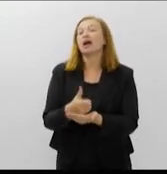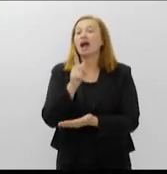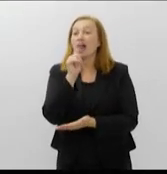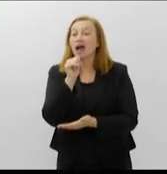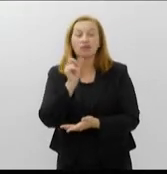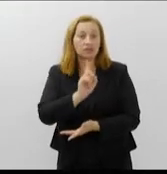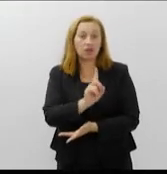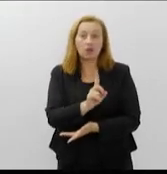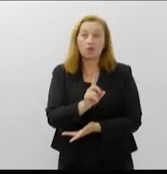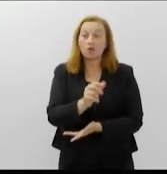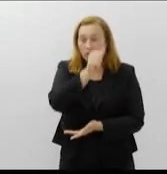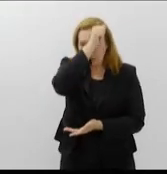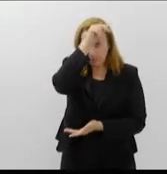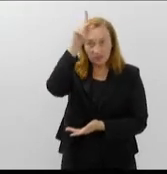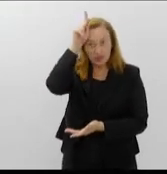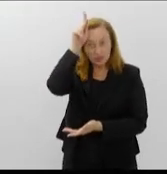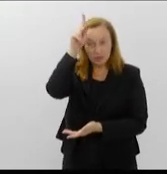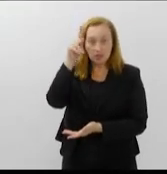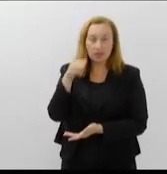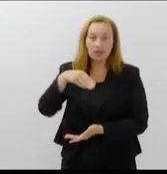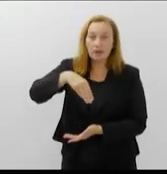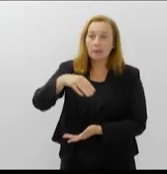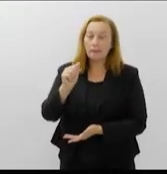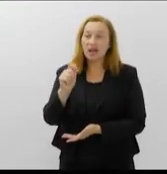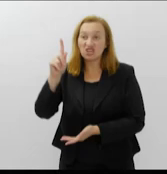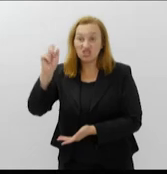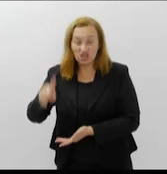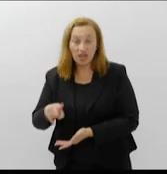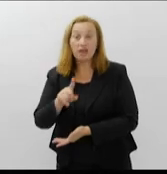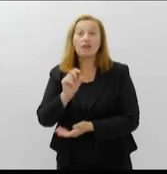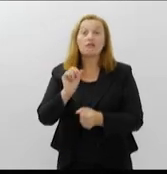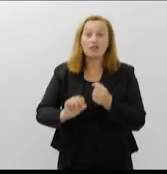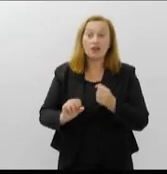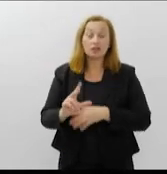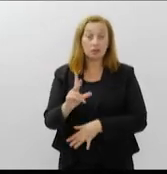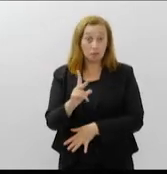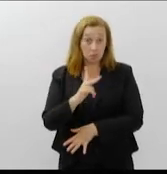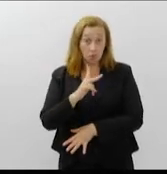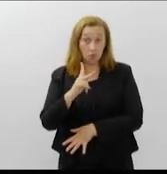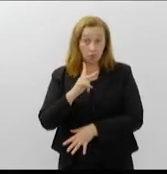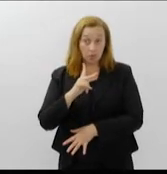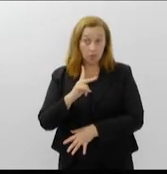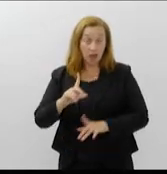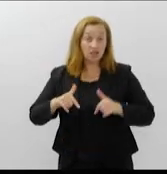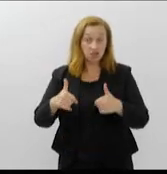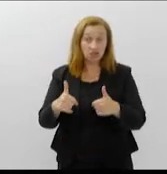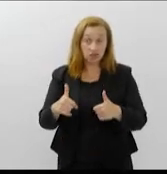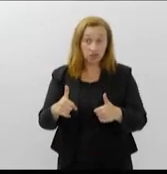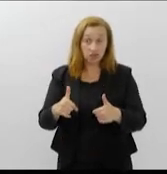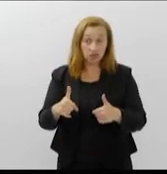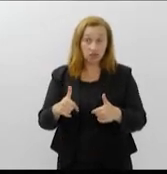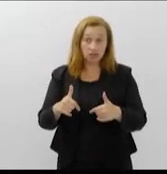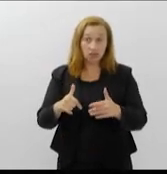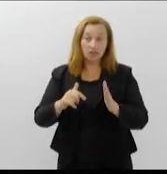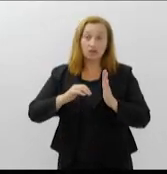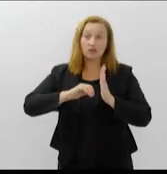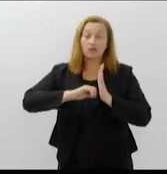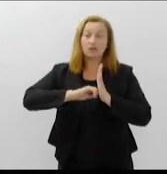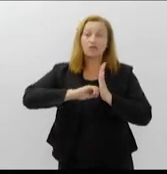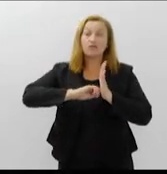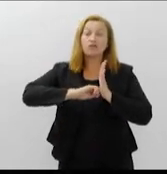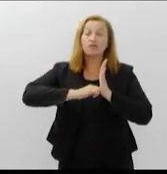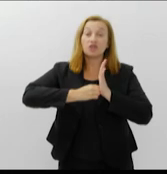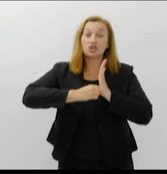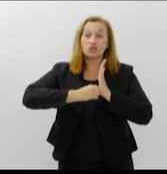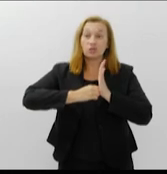fez foi o seguinte, fez uma manobra por conta própria, fez um fechamento de válvulas, fez com